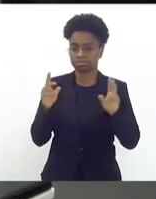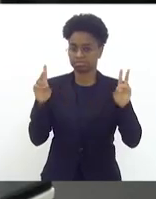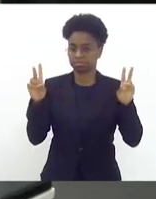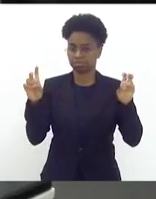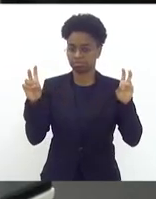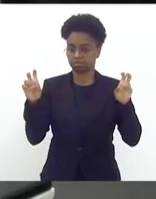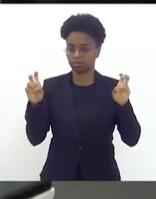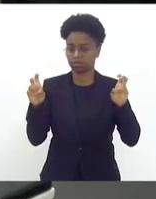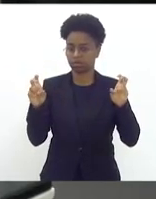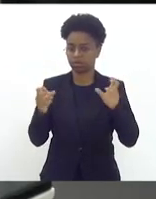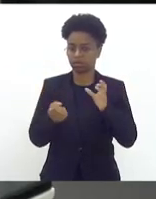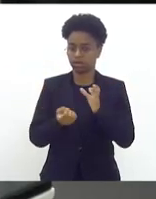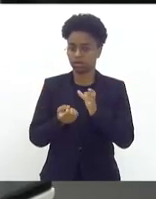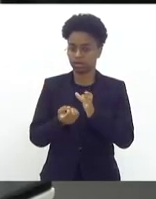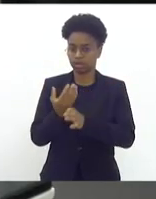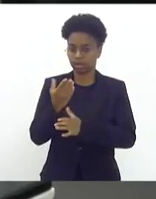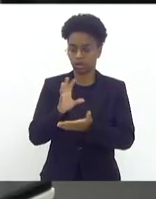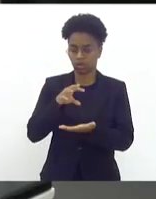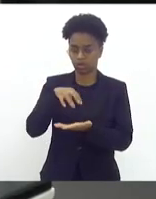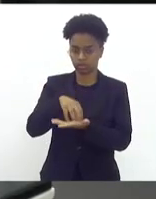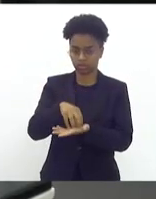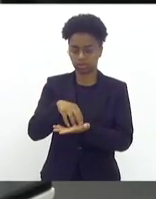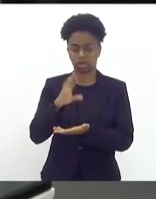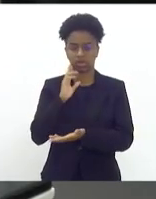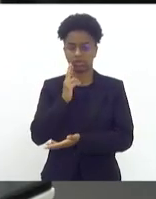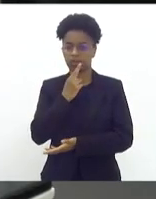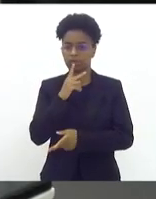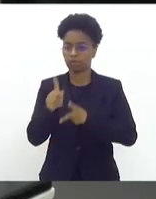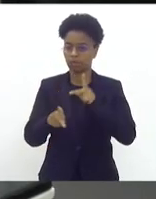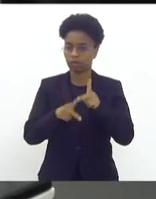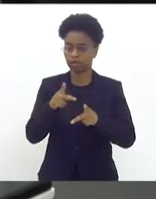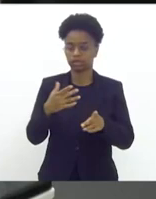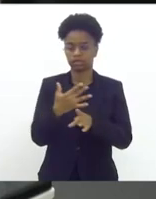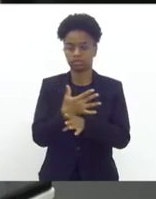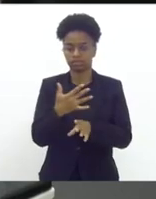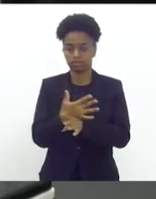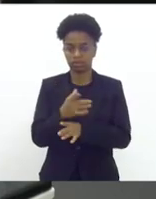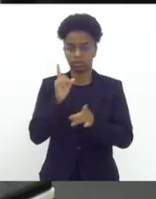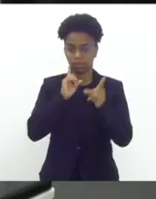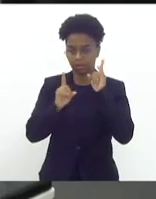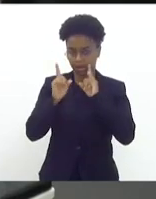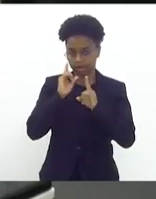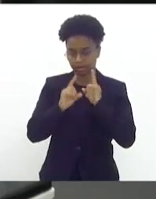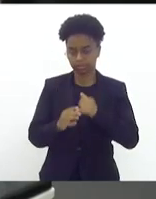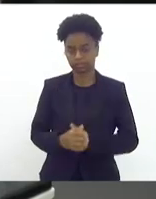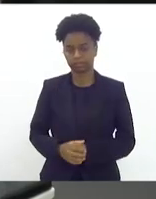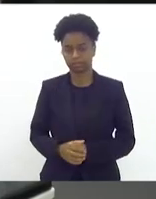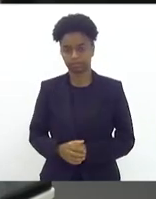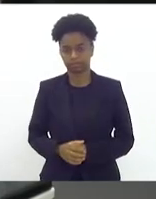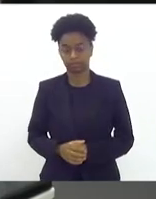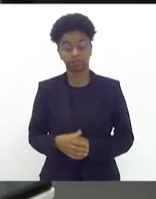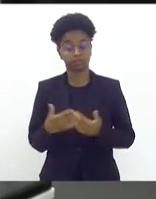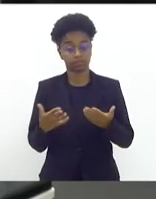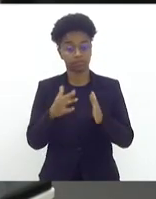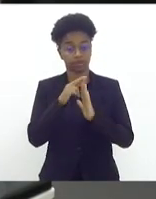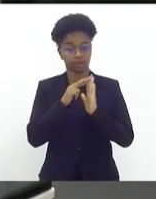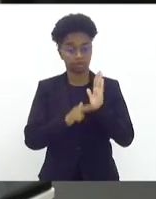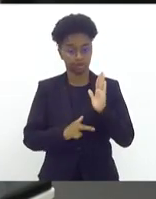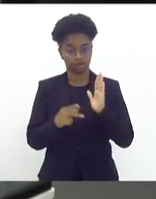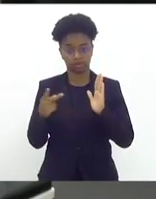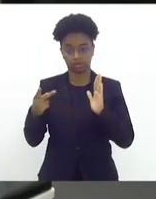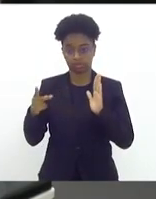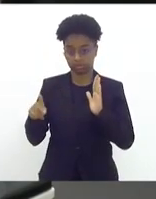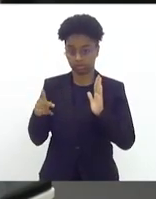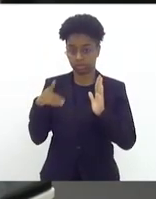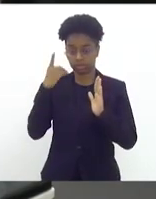aqui uma unidade do restaurante popular na cidade de Maricá. O relatório do